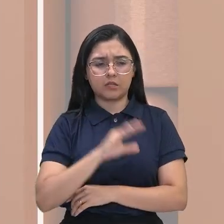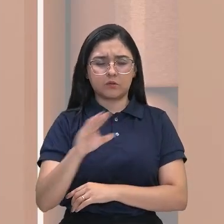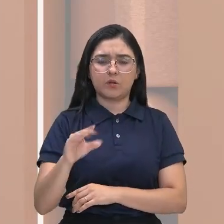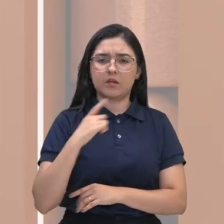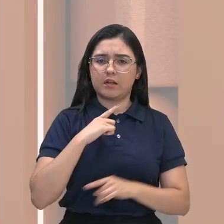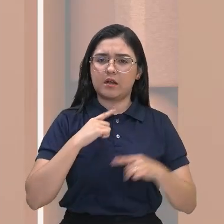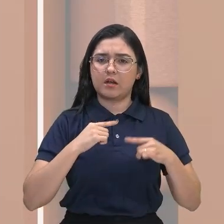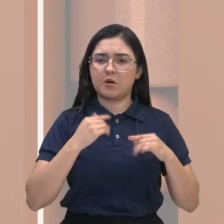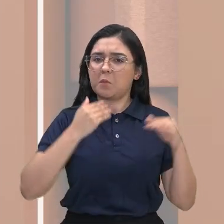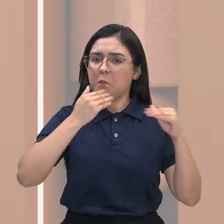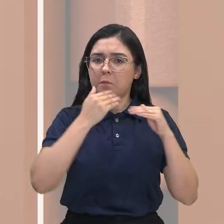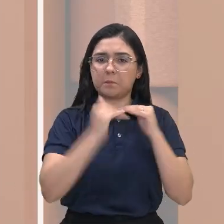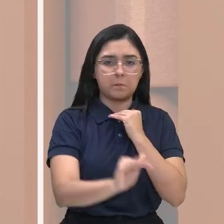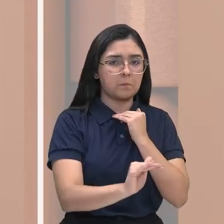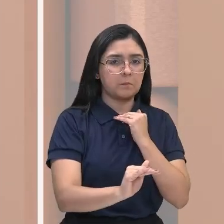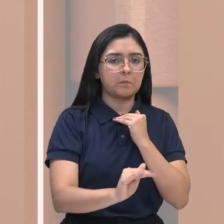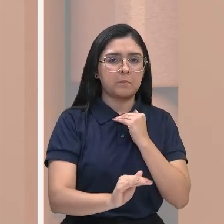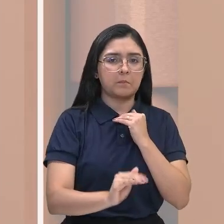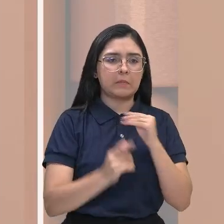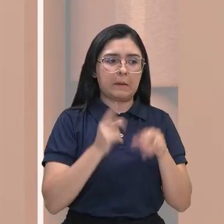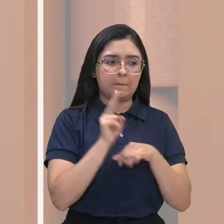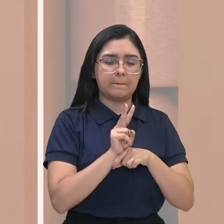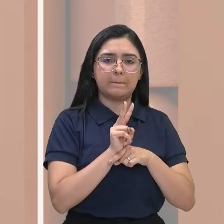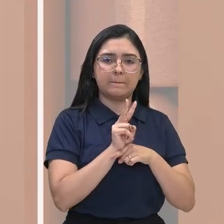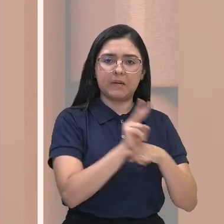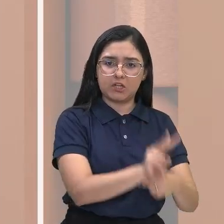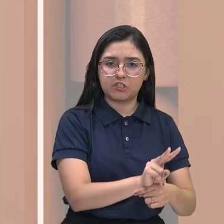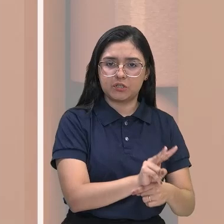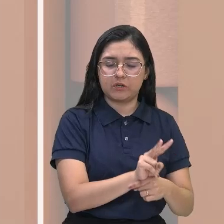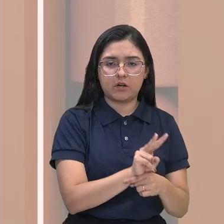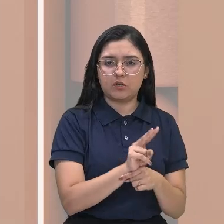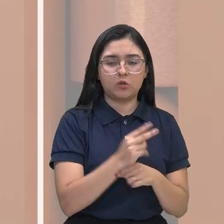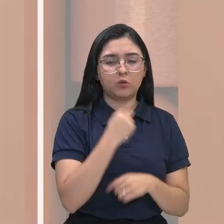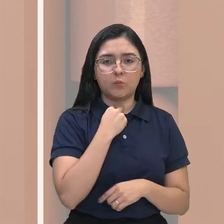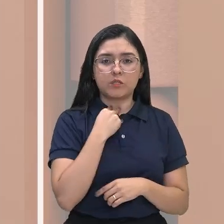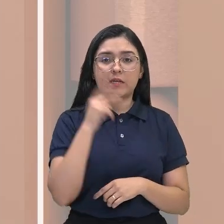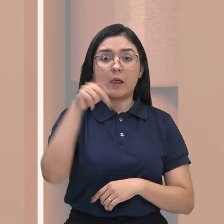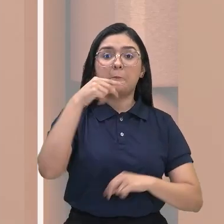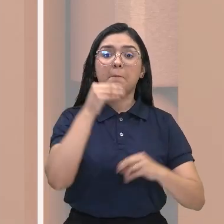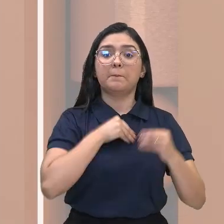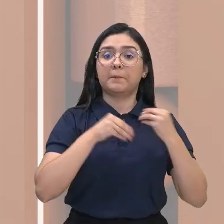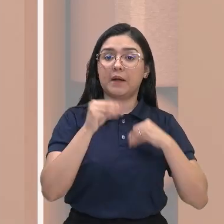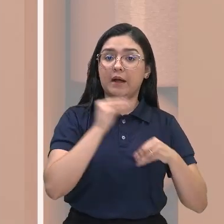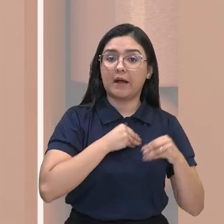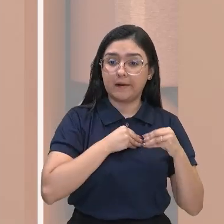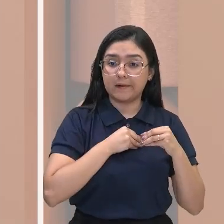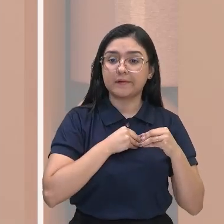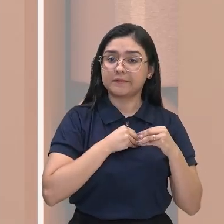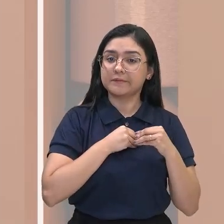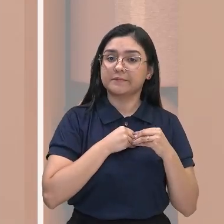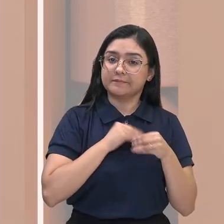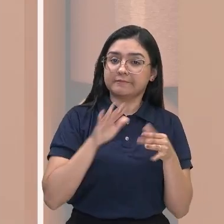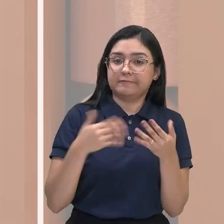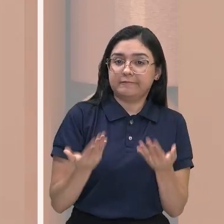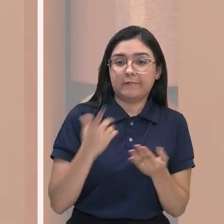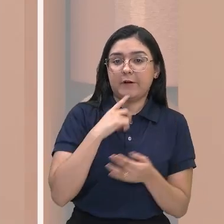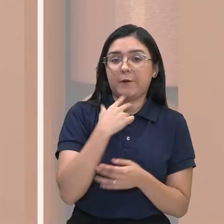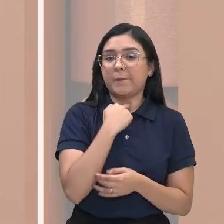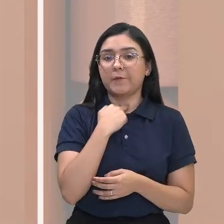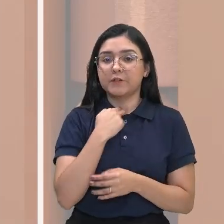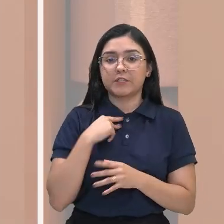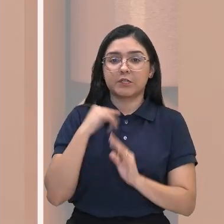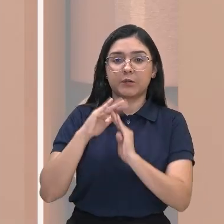usura, que era justamente isso, empréstimo de dinheiro a juros, era um pecado mortal, um pecado imperdoável, um pecado que, por sinal, não